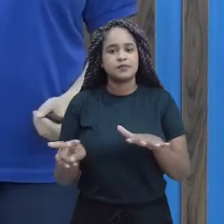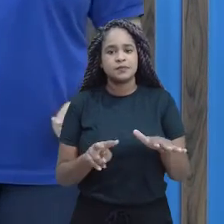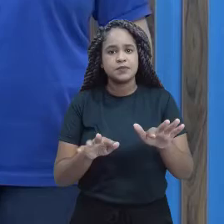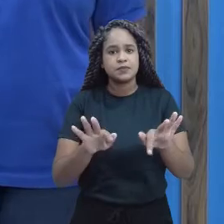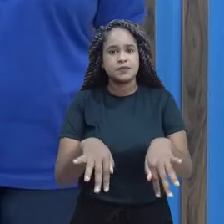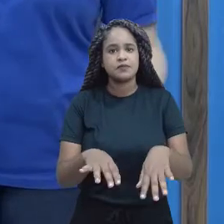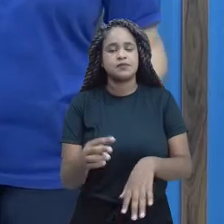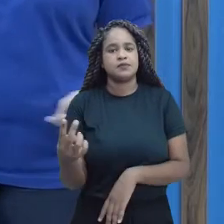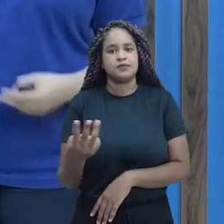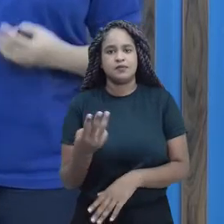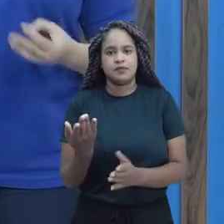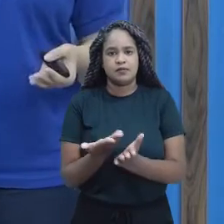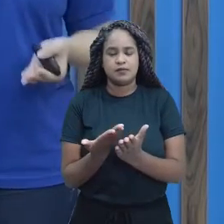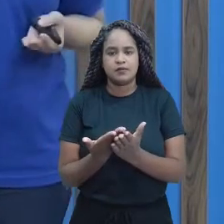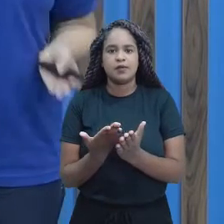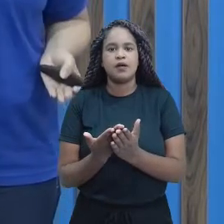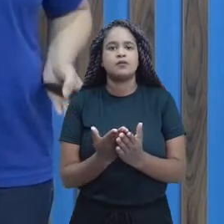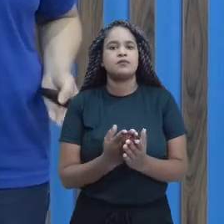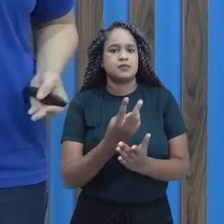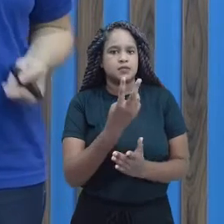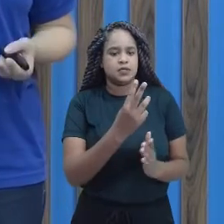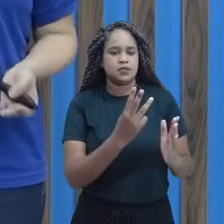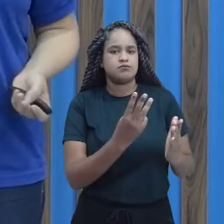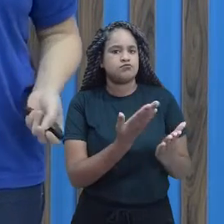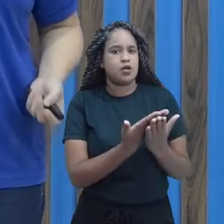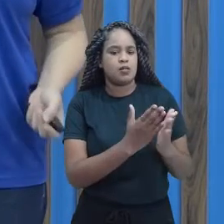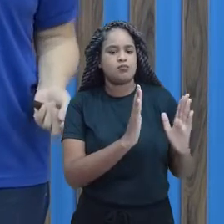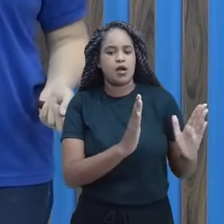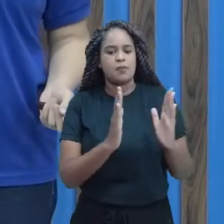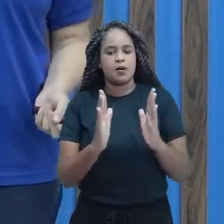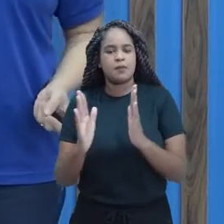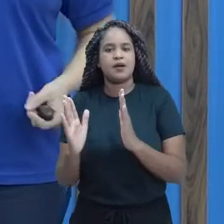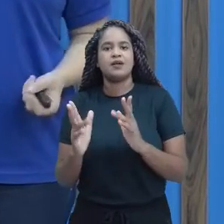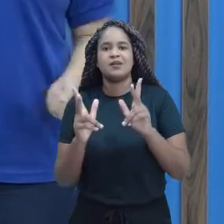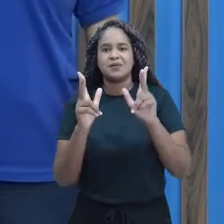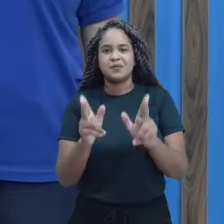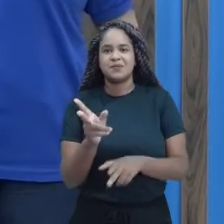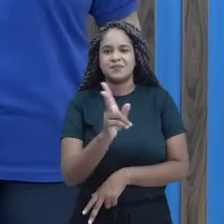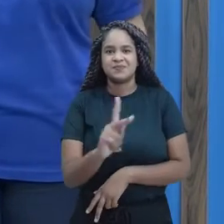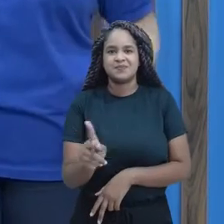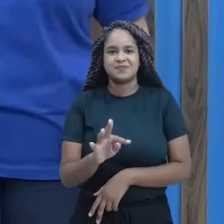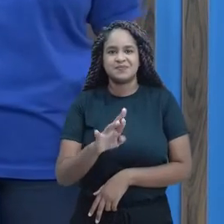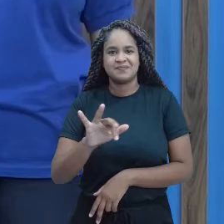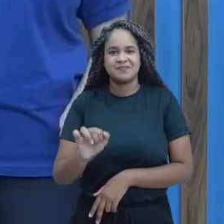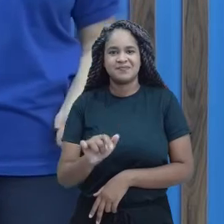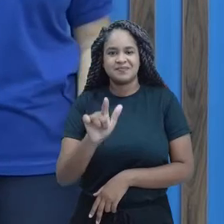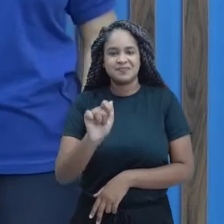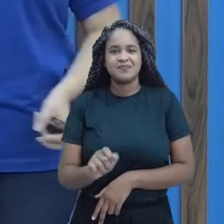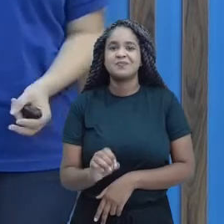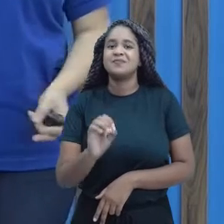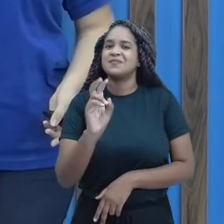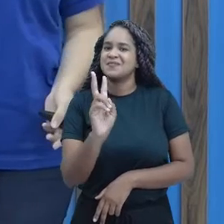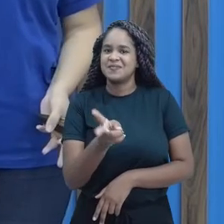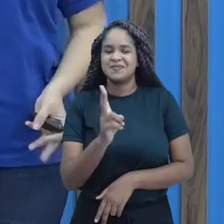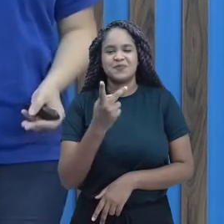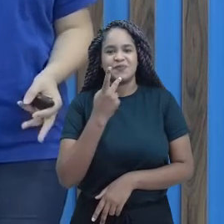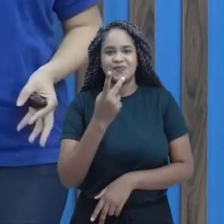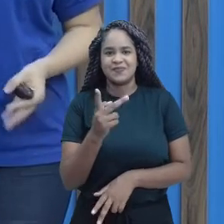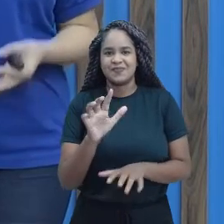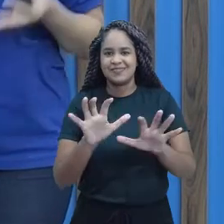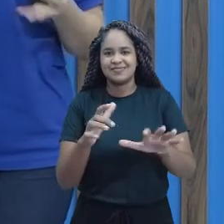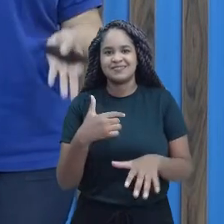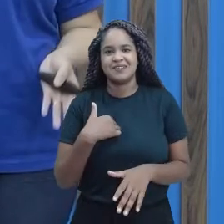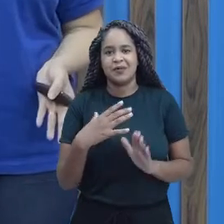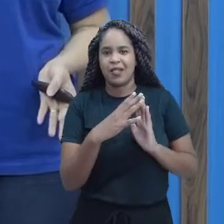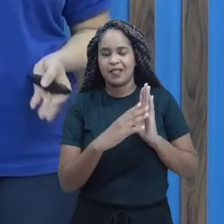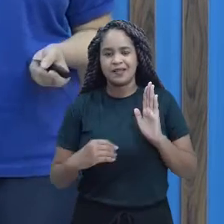com a terceira aula desse bloco de 3 aulas. Agora imitei o professor Tiago, né? Normalmente ele começa as aulas assim, falando um pouquinho sobre essa